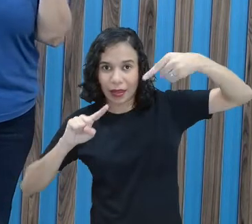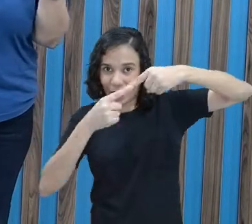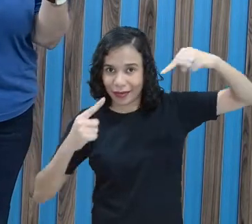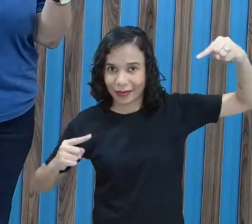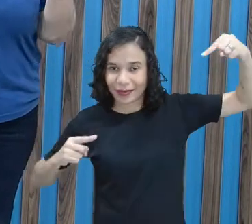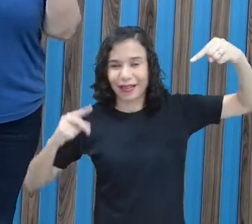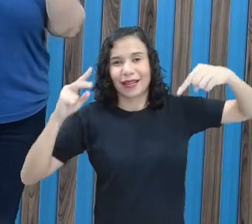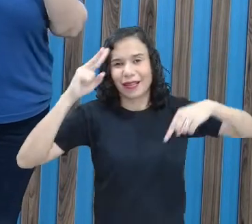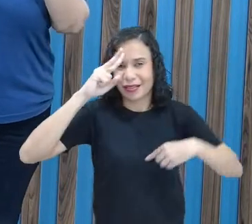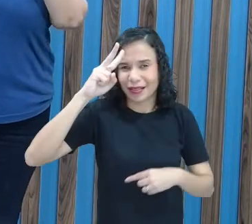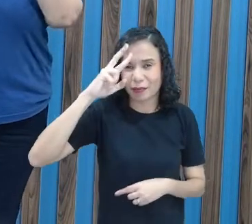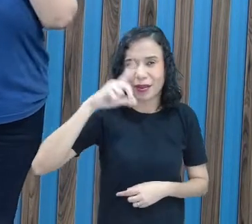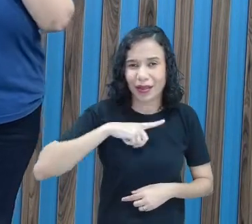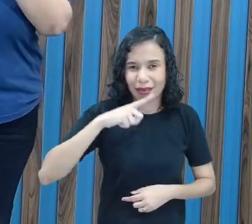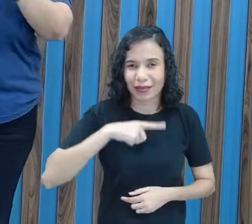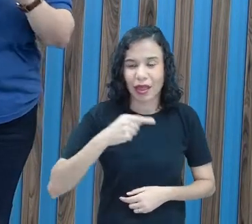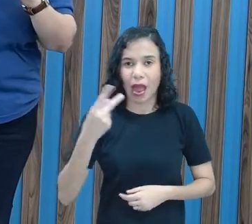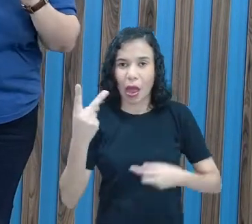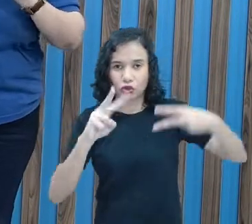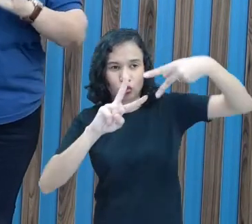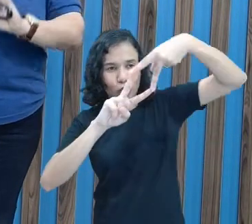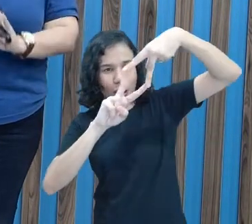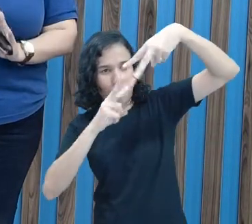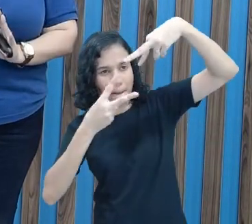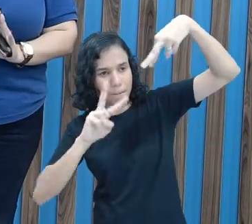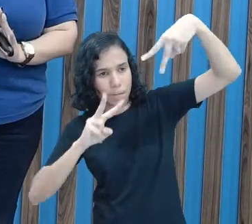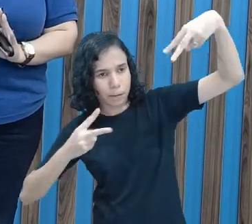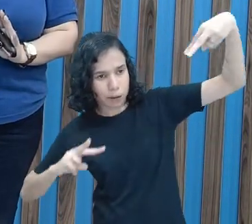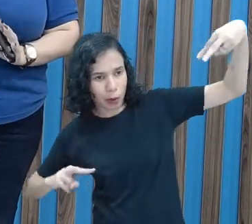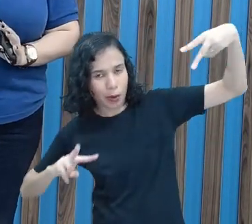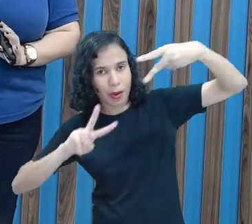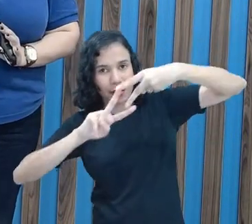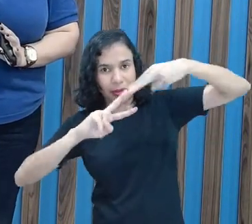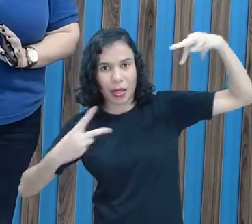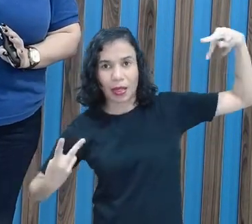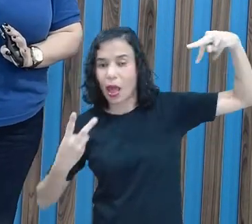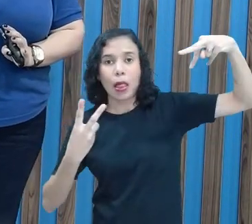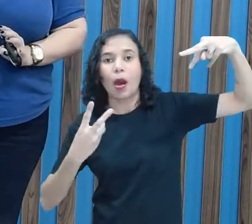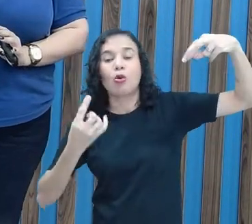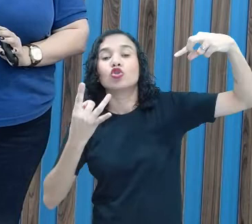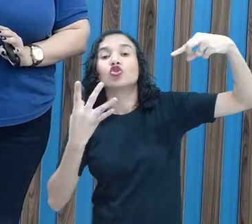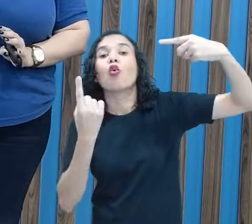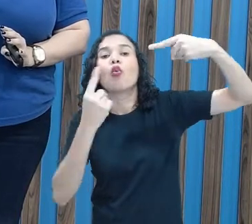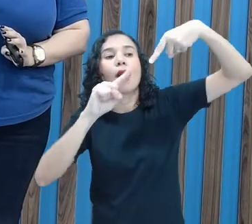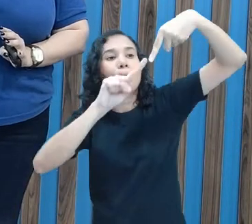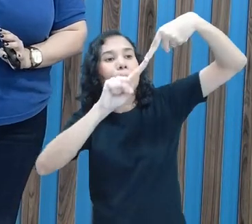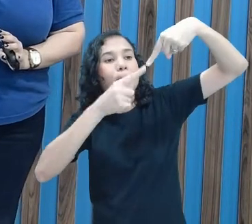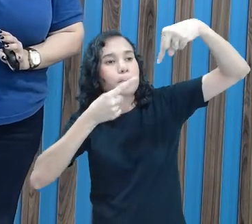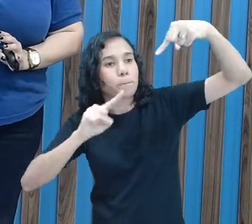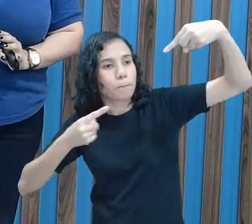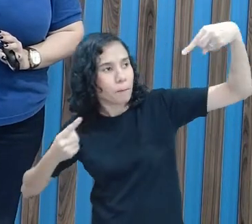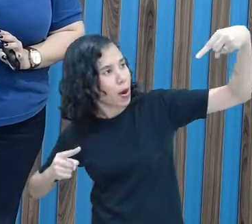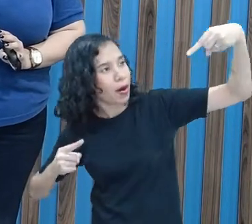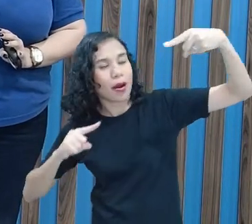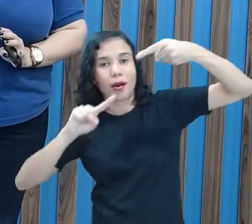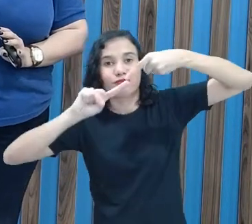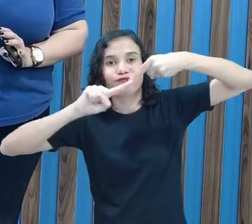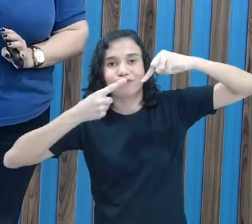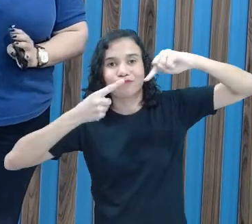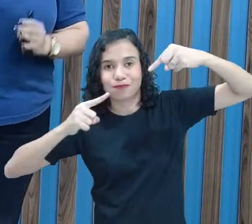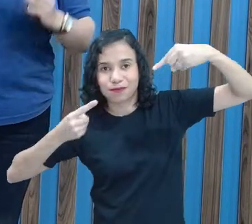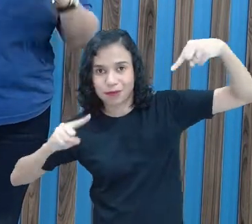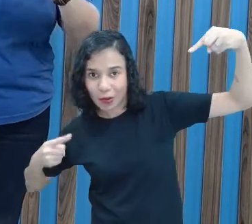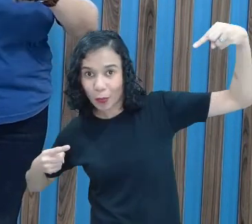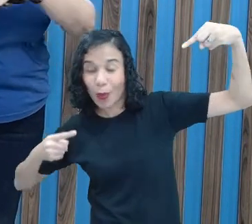dele ser essas duas fitas de DNA, né? Ele é uma fita dessa só. E essa única